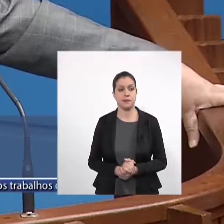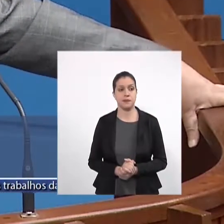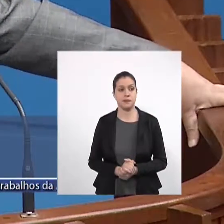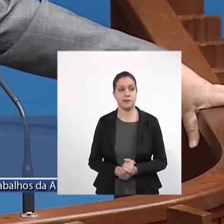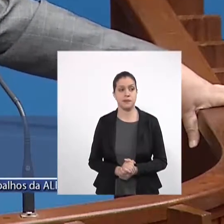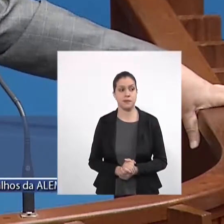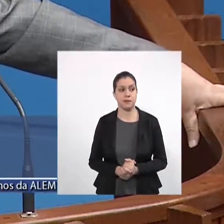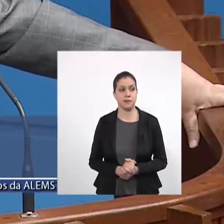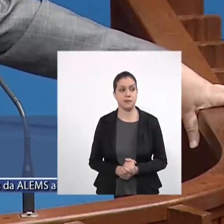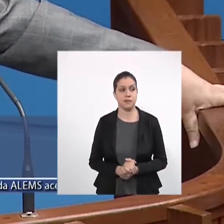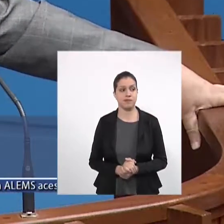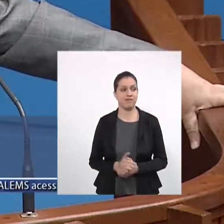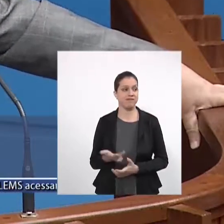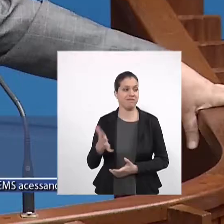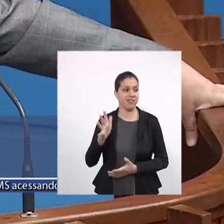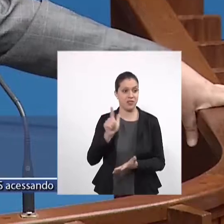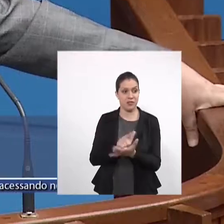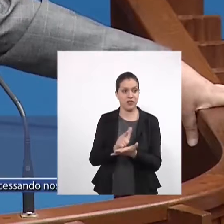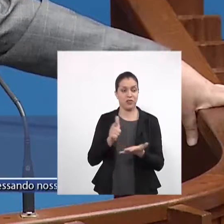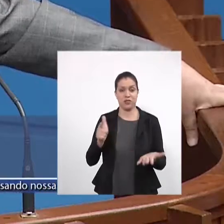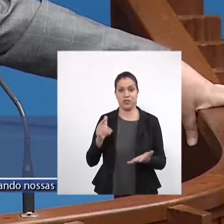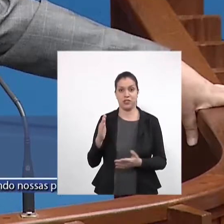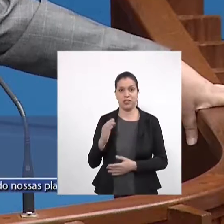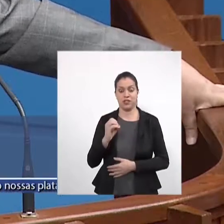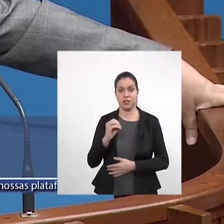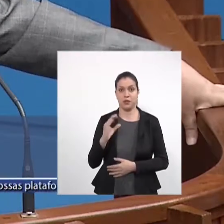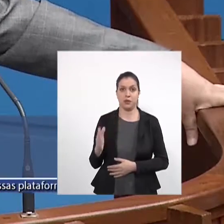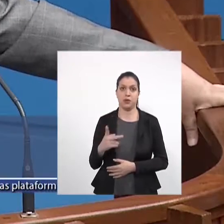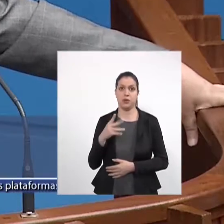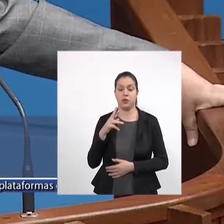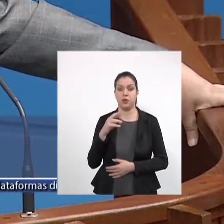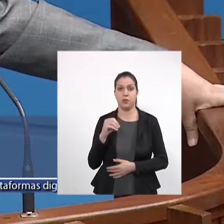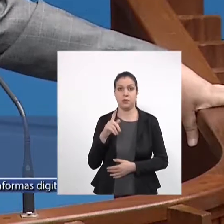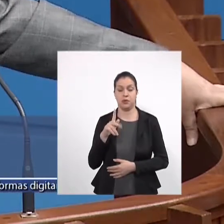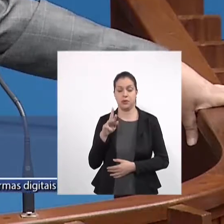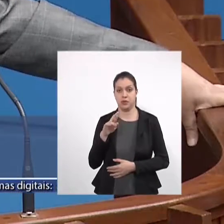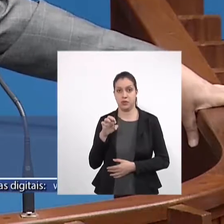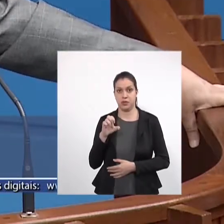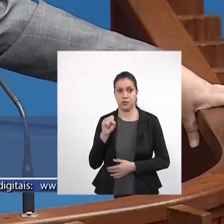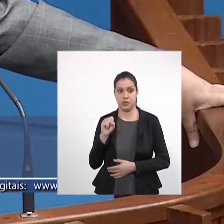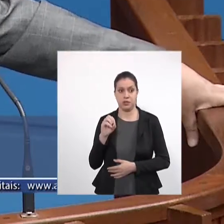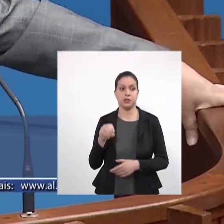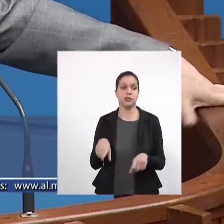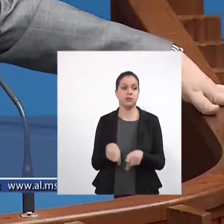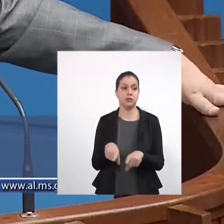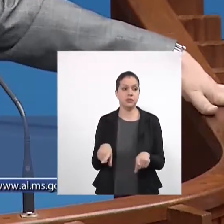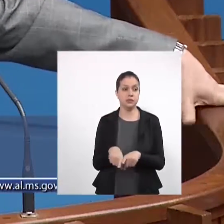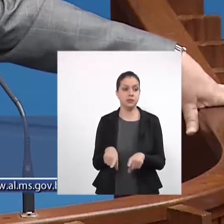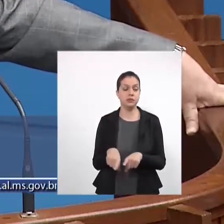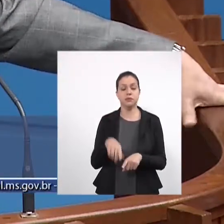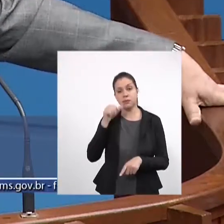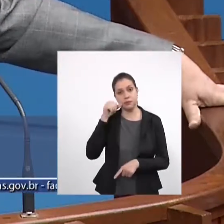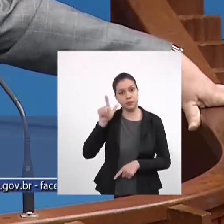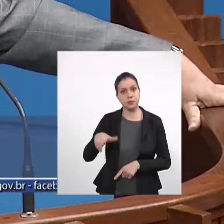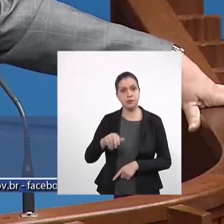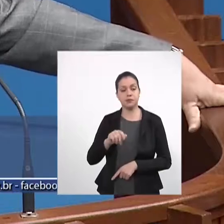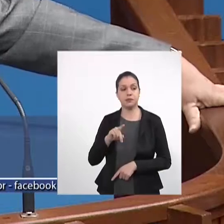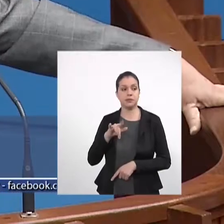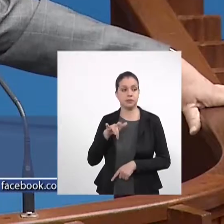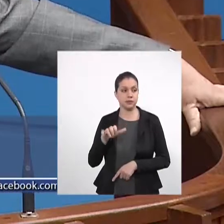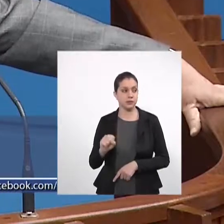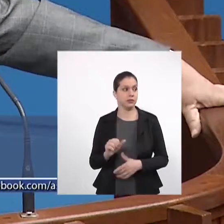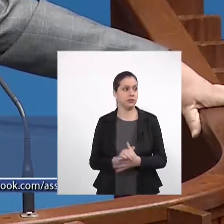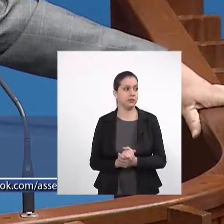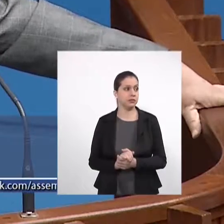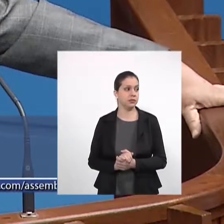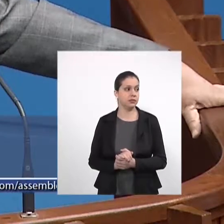despedindo do jornal Progresso, despedindo da dona Adílis, da June, da Blanche, que continuarão fazendo parte